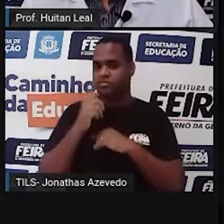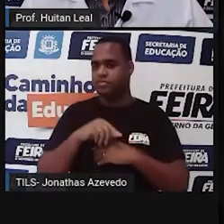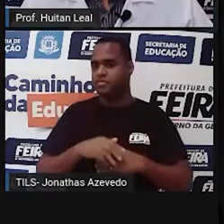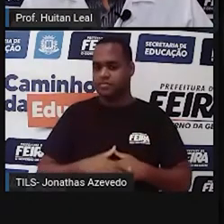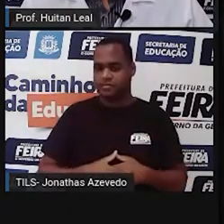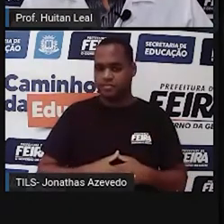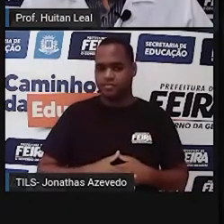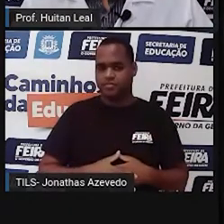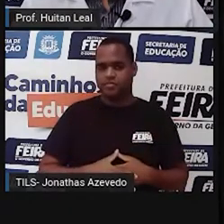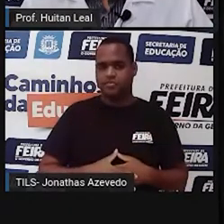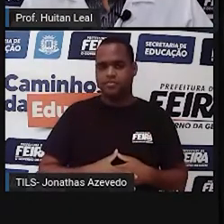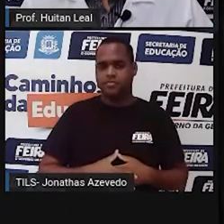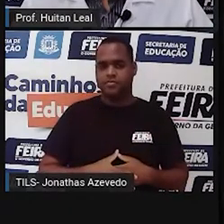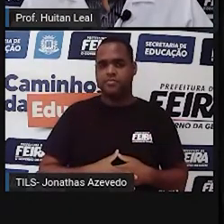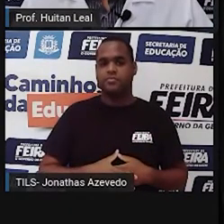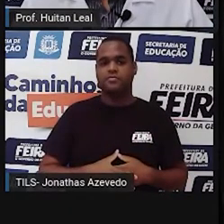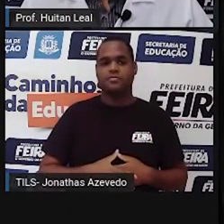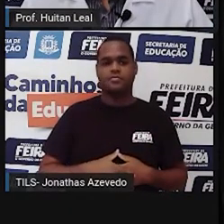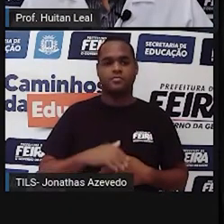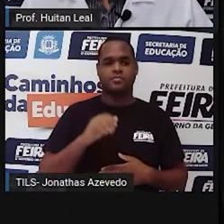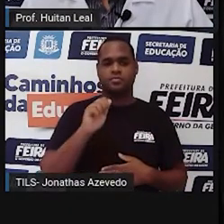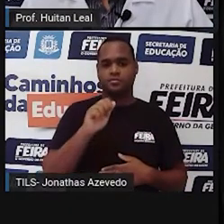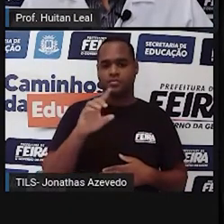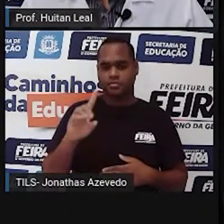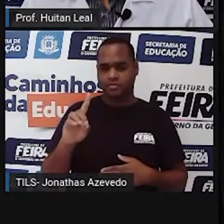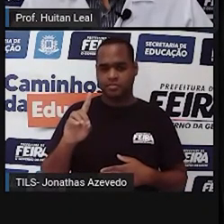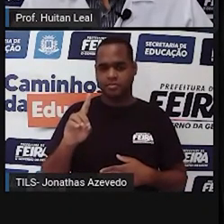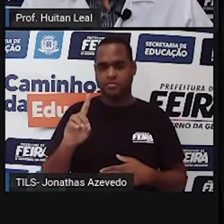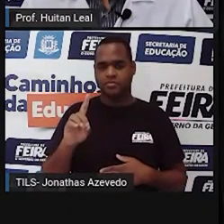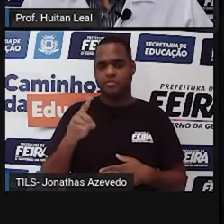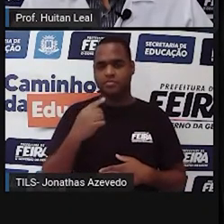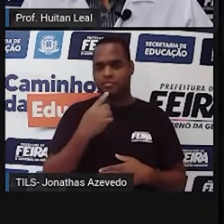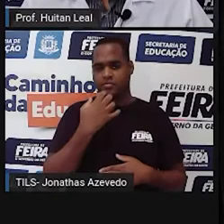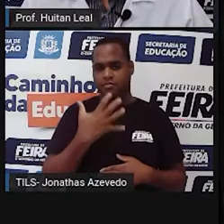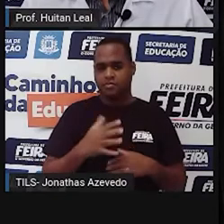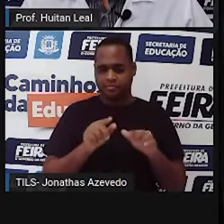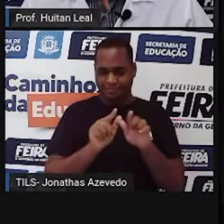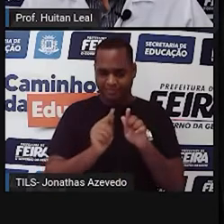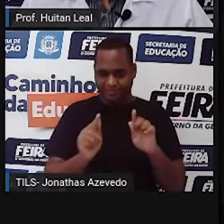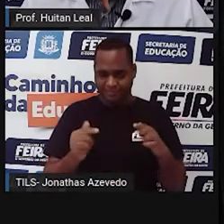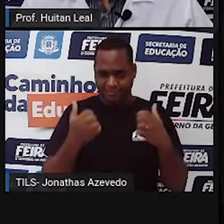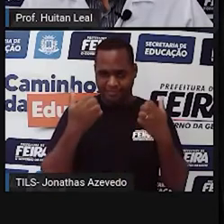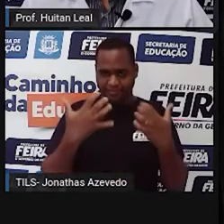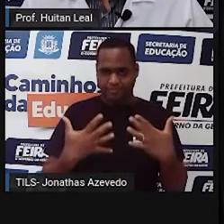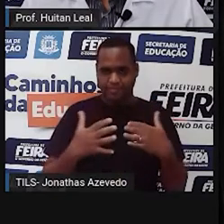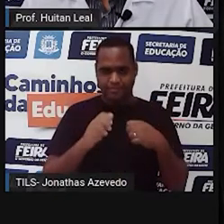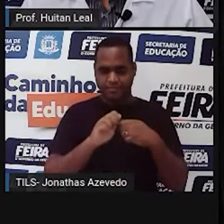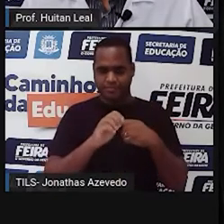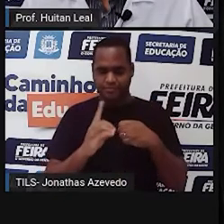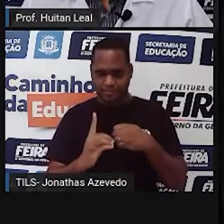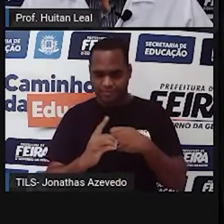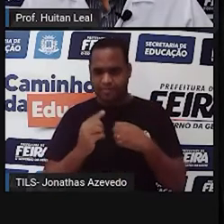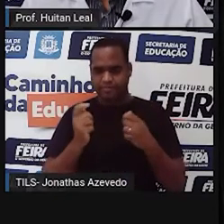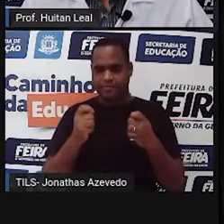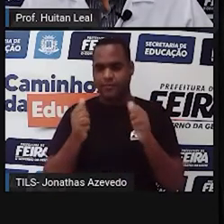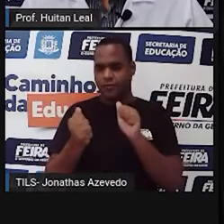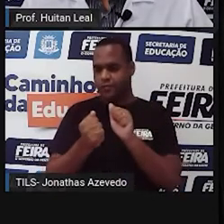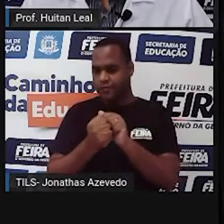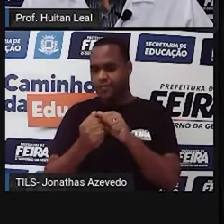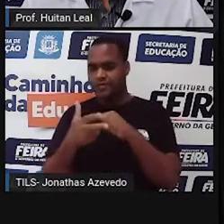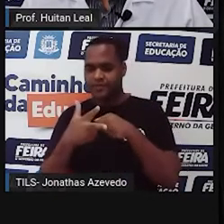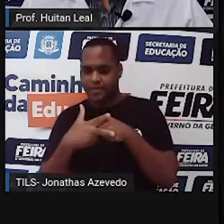Então, advérbio, gramaticalmente falando, é uma palavra invariável que acompanha o